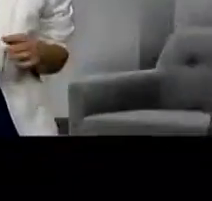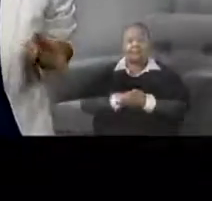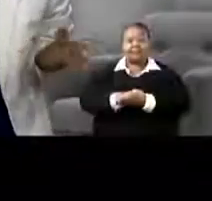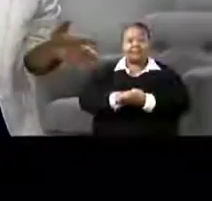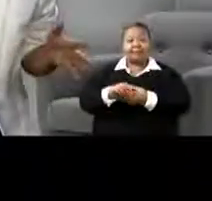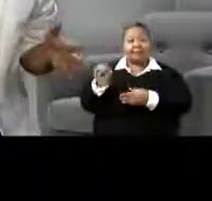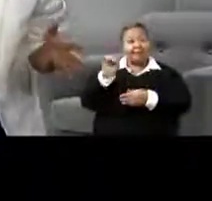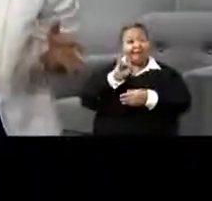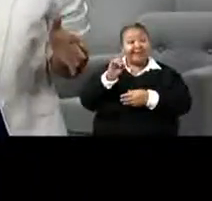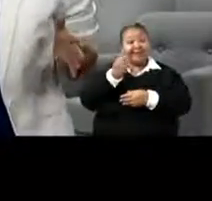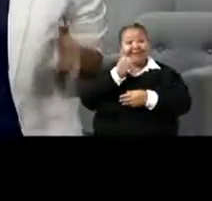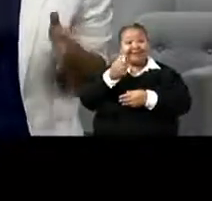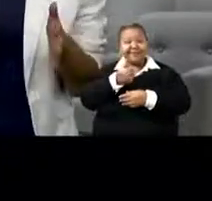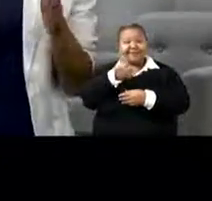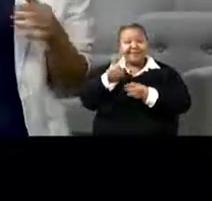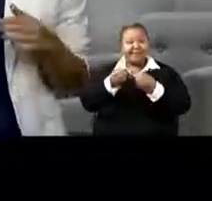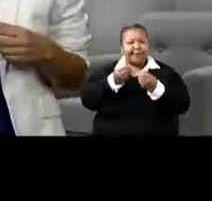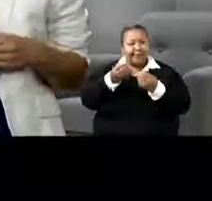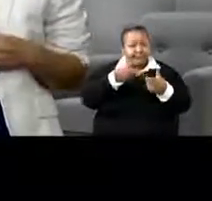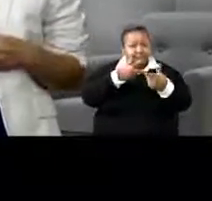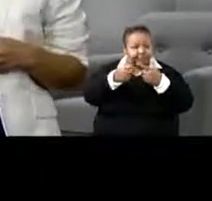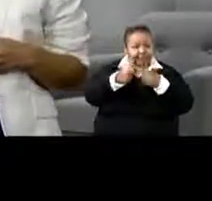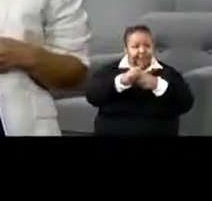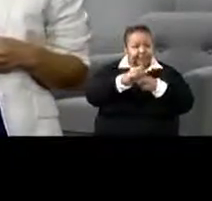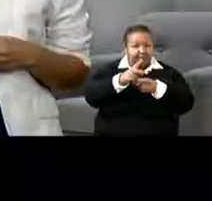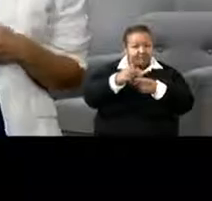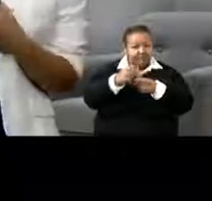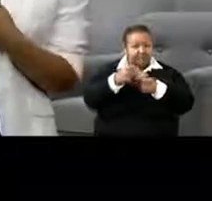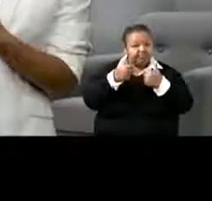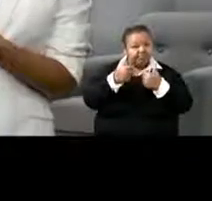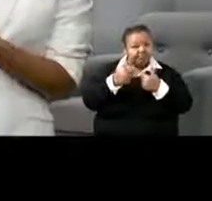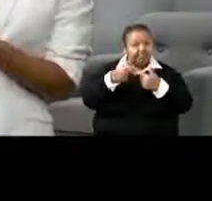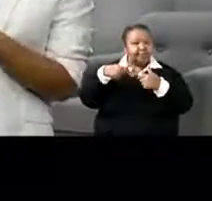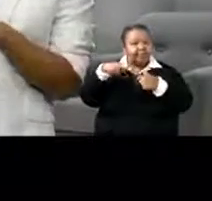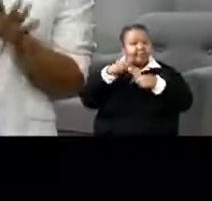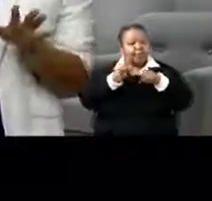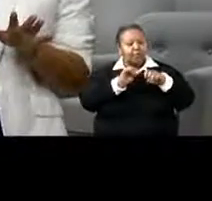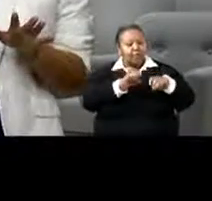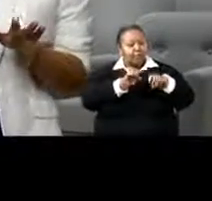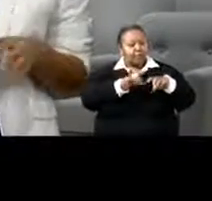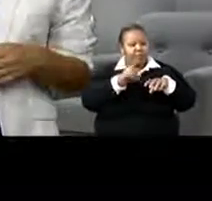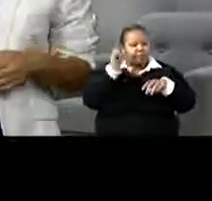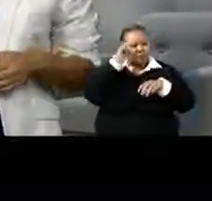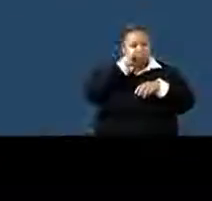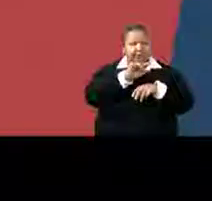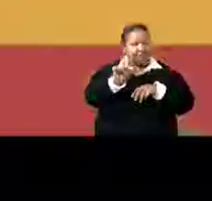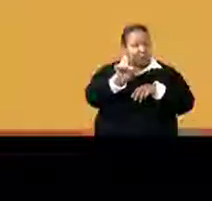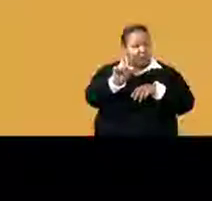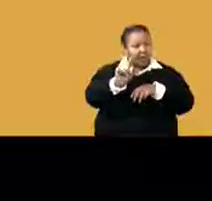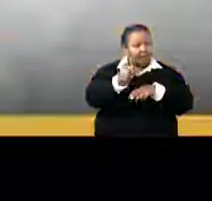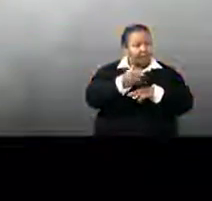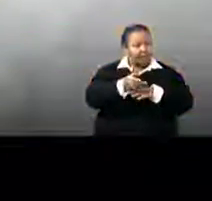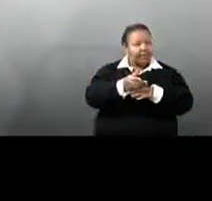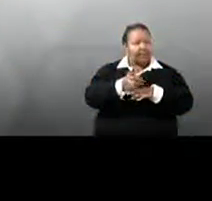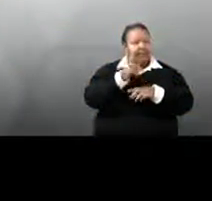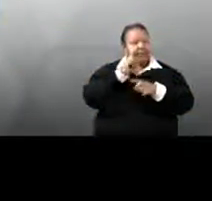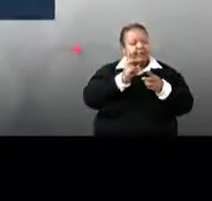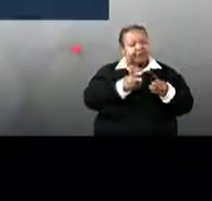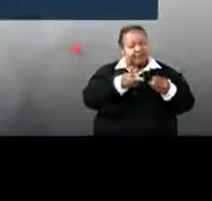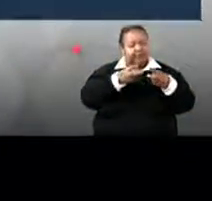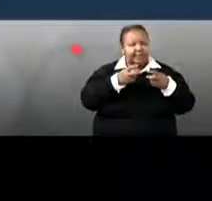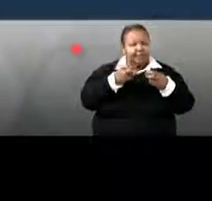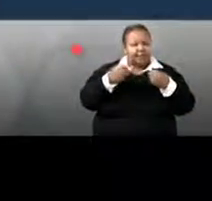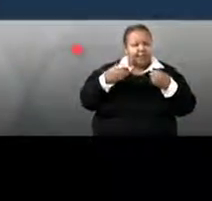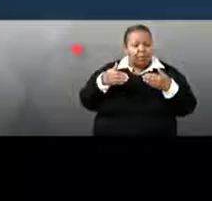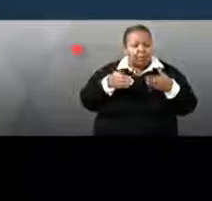opa e aí quando você saiu com a primeira sp com as dicas que a gente viu nem ficou difícil não é mesmo você percebeu o